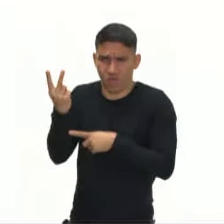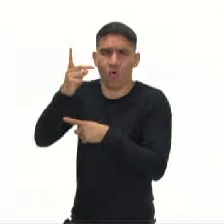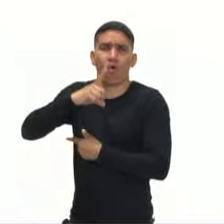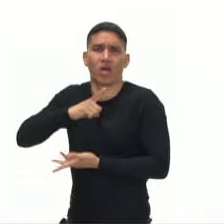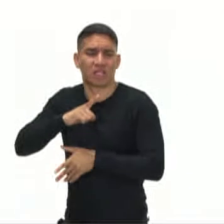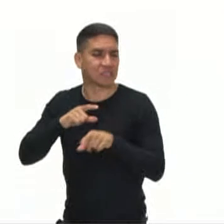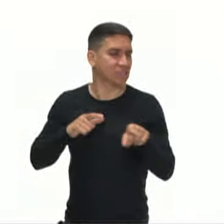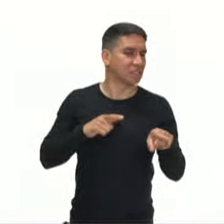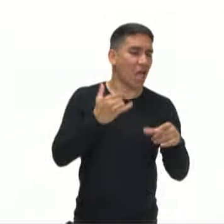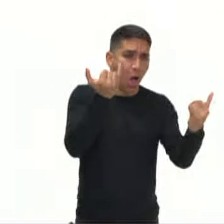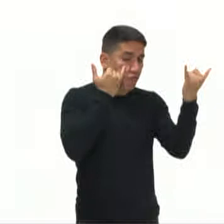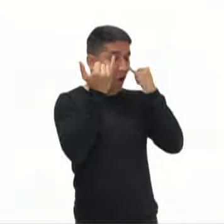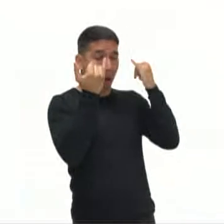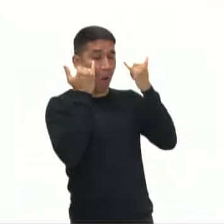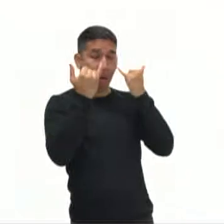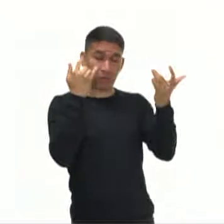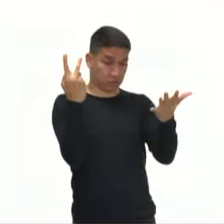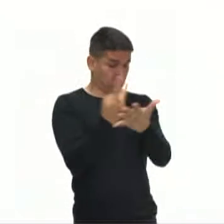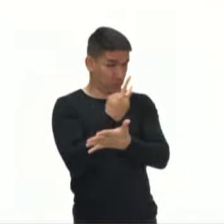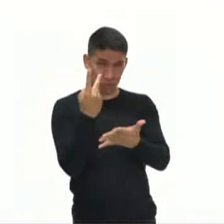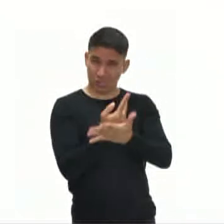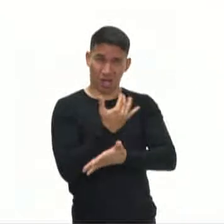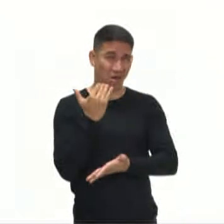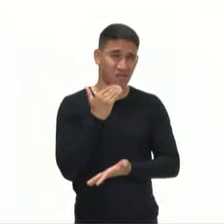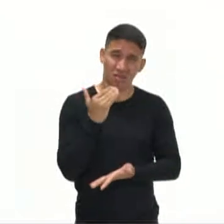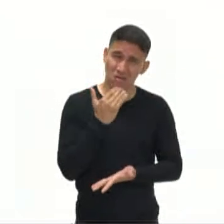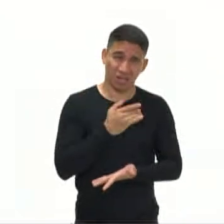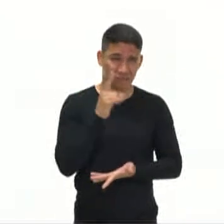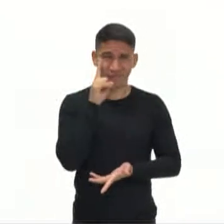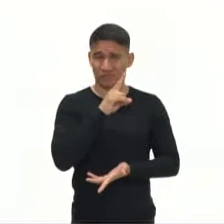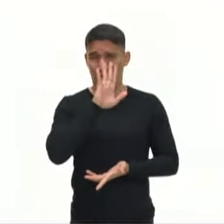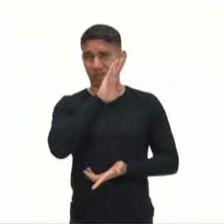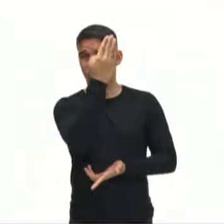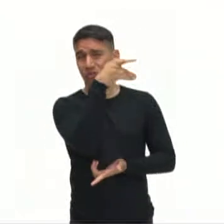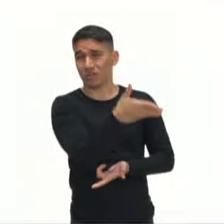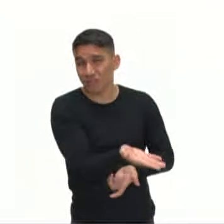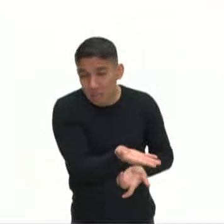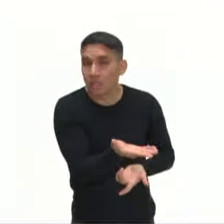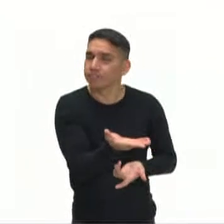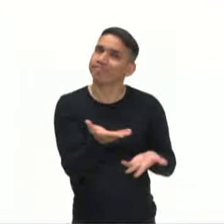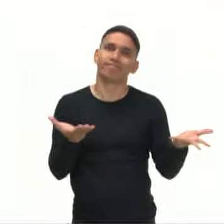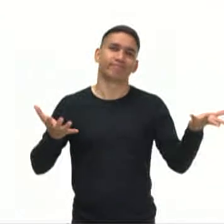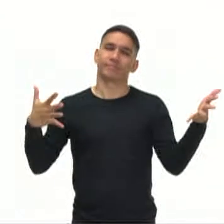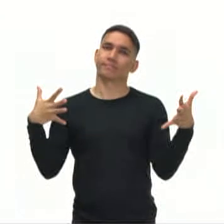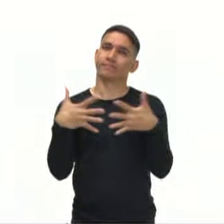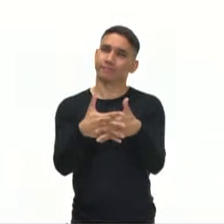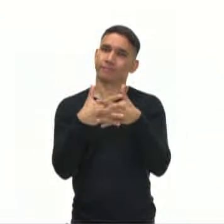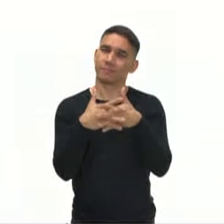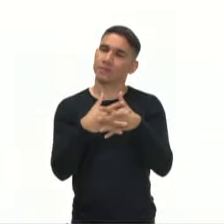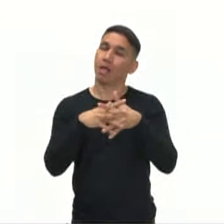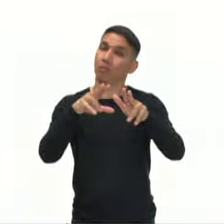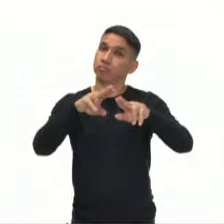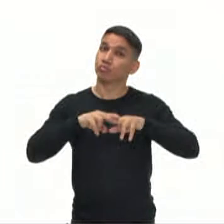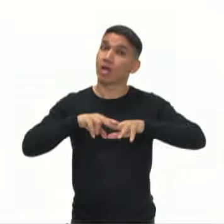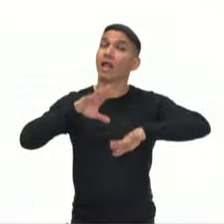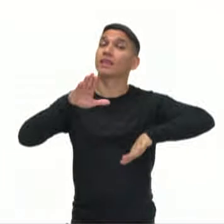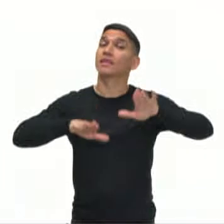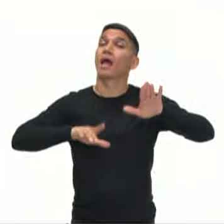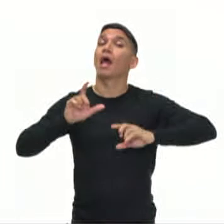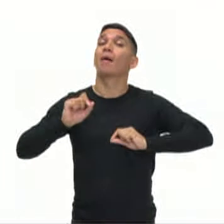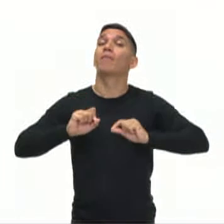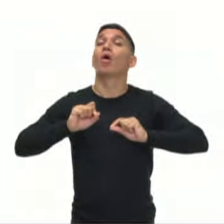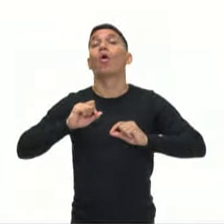aquela errônea, imprecisa e falsa? É evidente que essa questão está relacionada ao nível